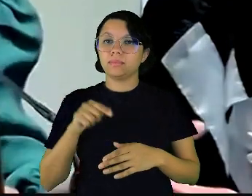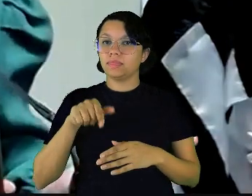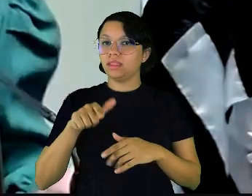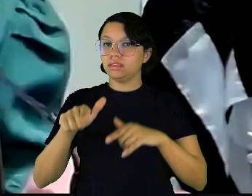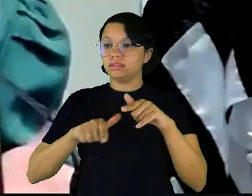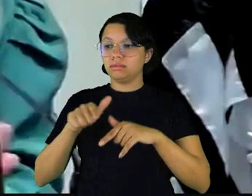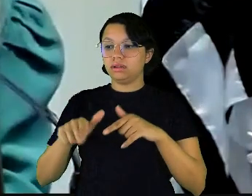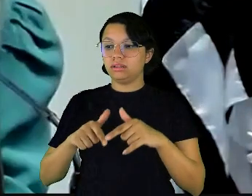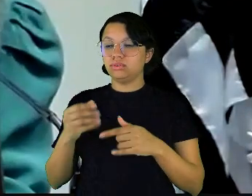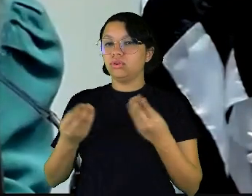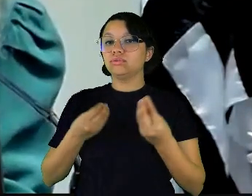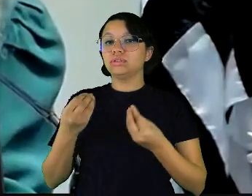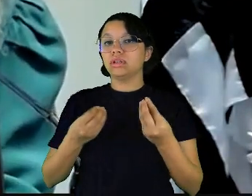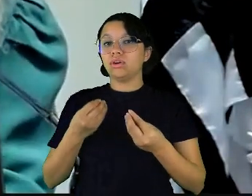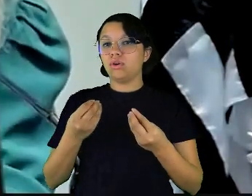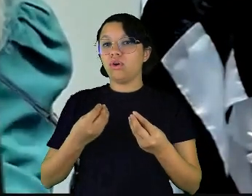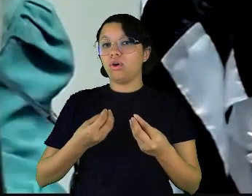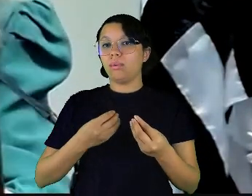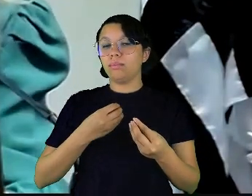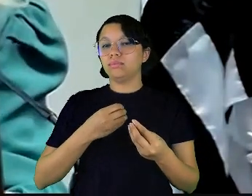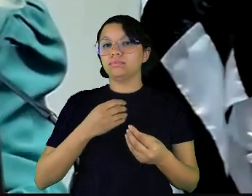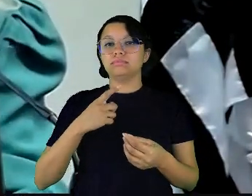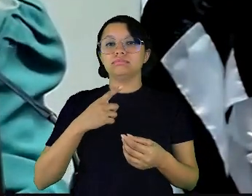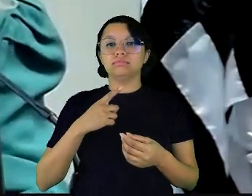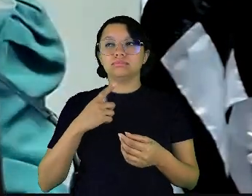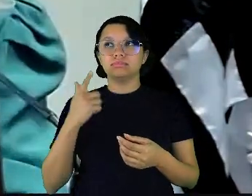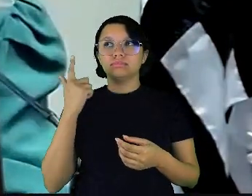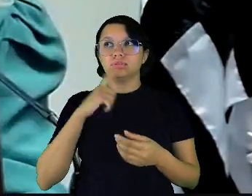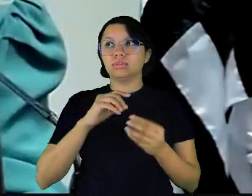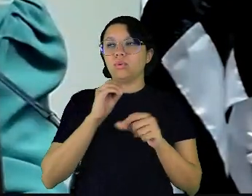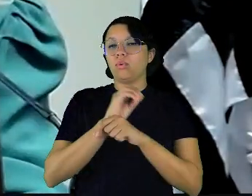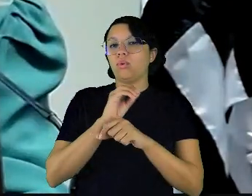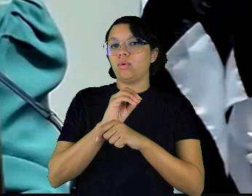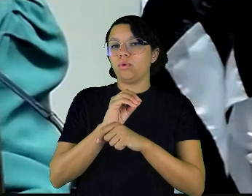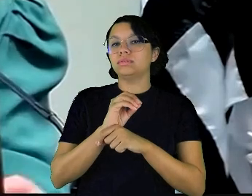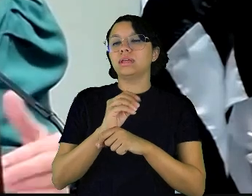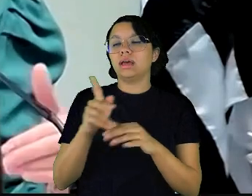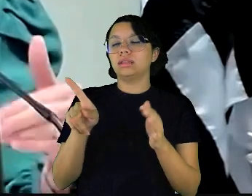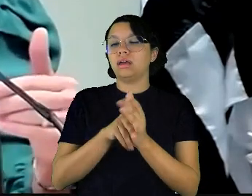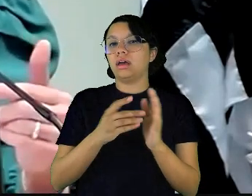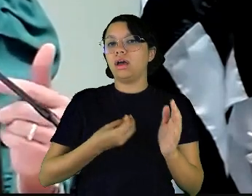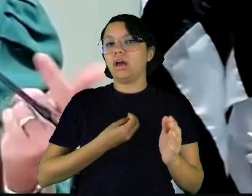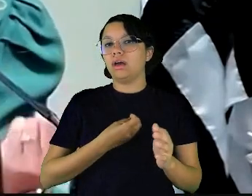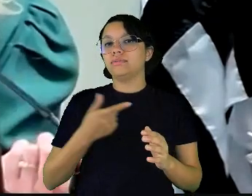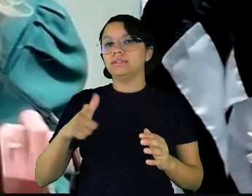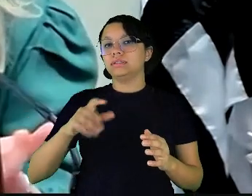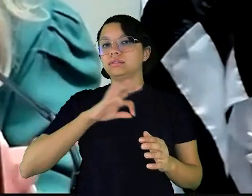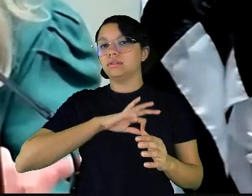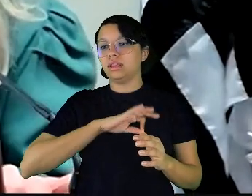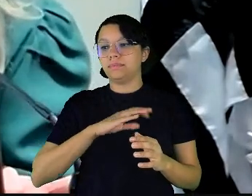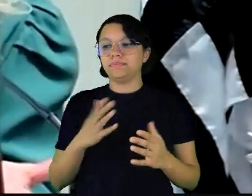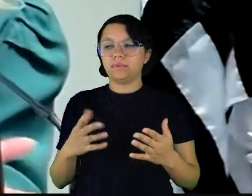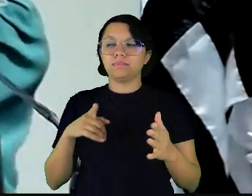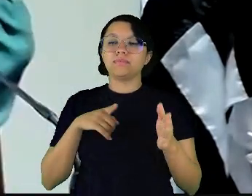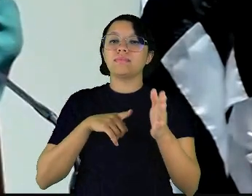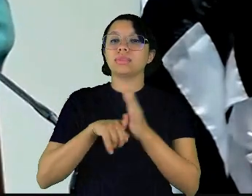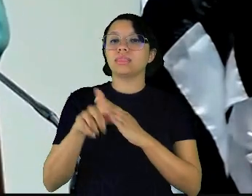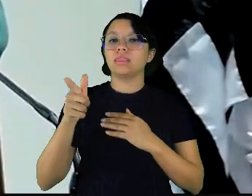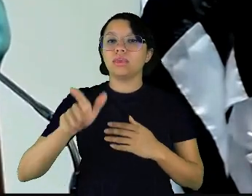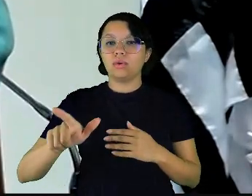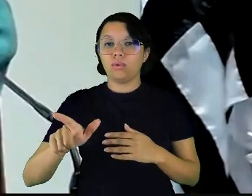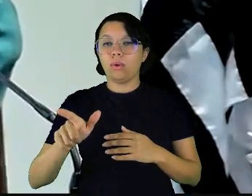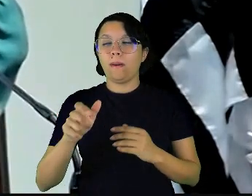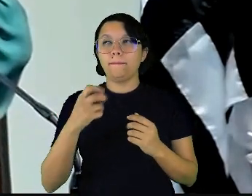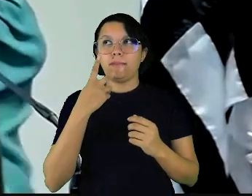tem como se manter. Uma outra questão que ela pode parecer que é a eficácia de